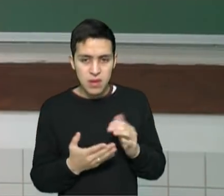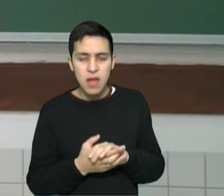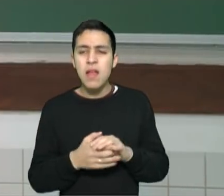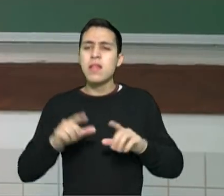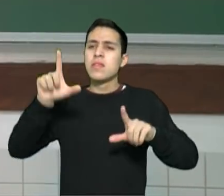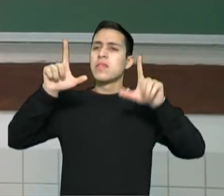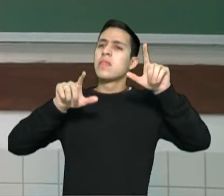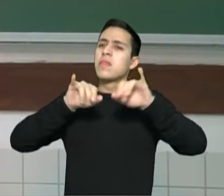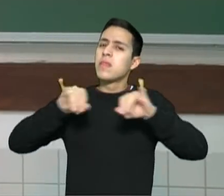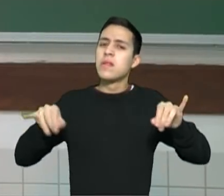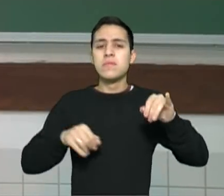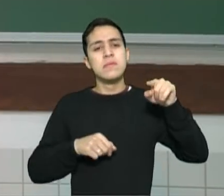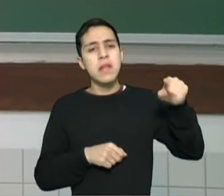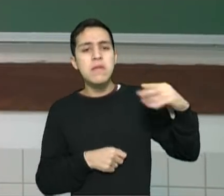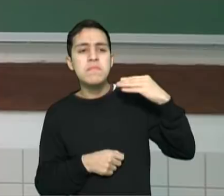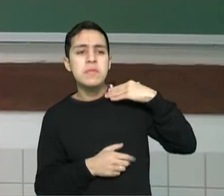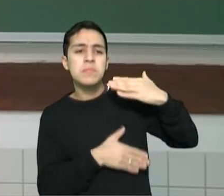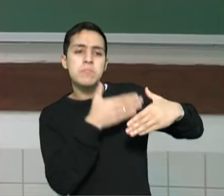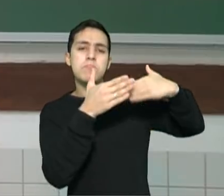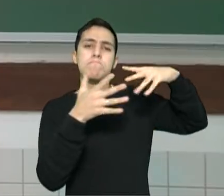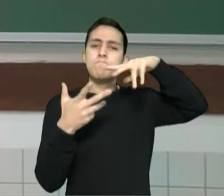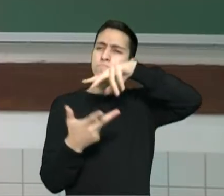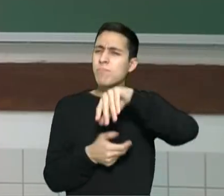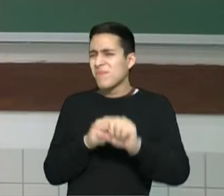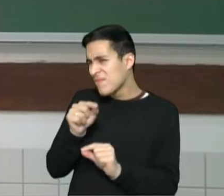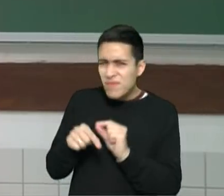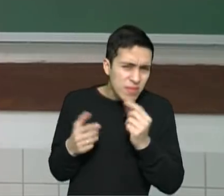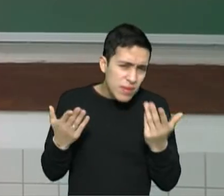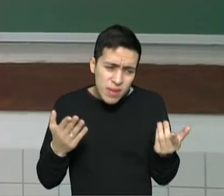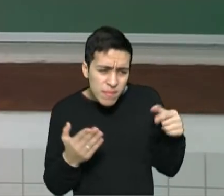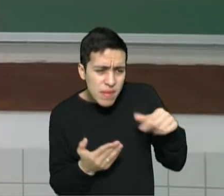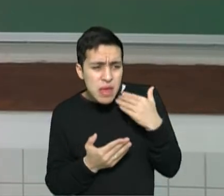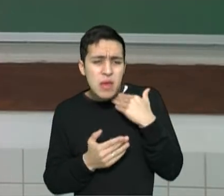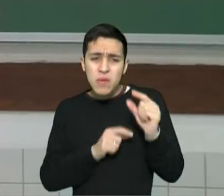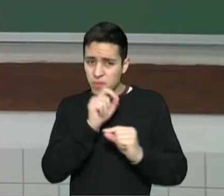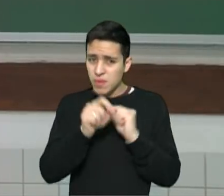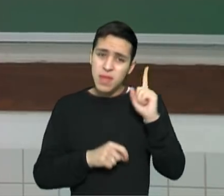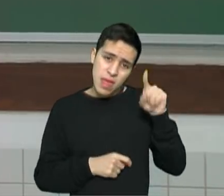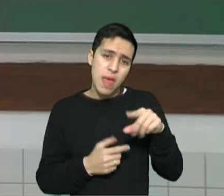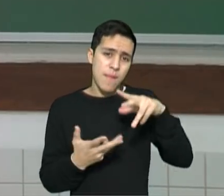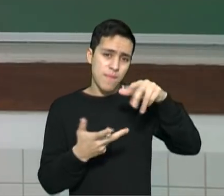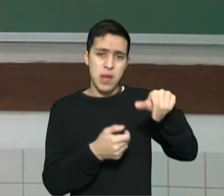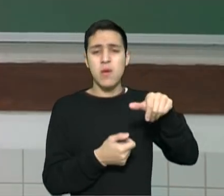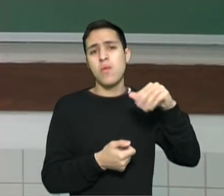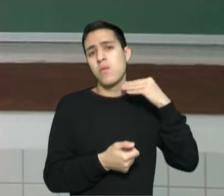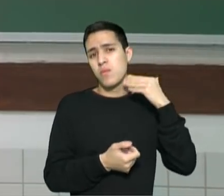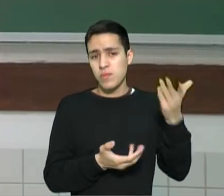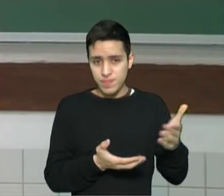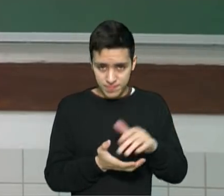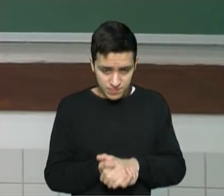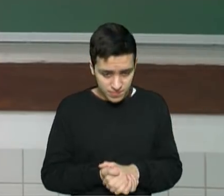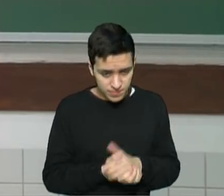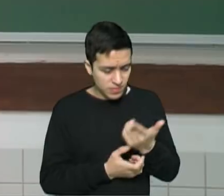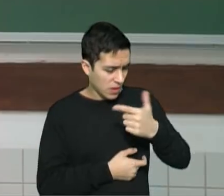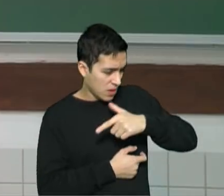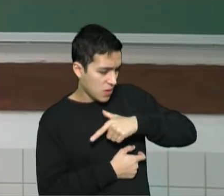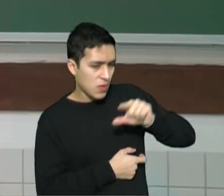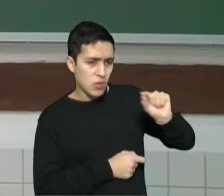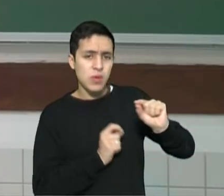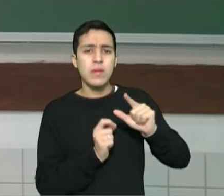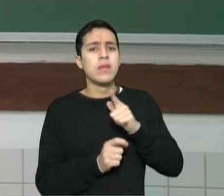televisão assim, o Banco de Desenvolvimento no Mundo, se diz, meu Deus, mas qual é este banco? É o Banco Mundial. Ele tem, então,